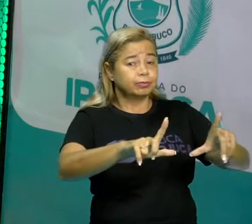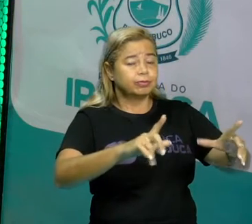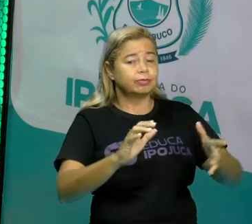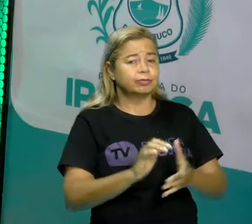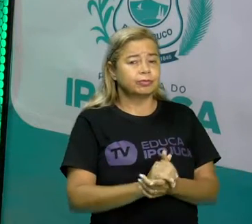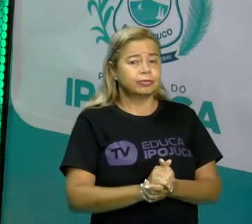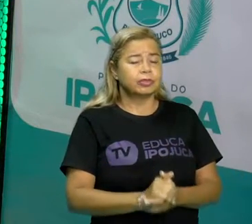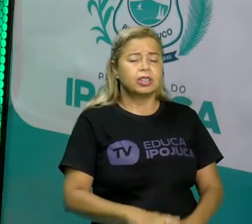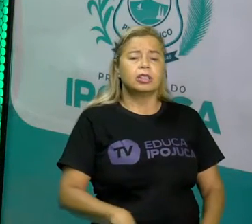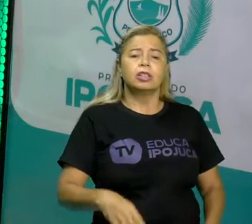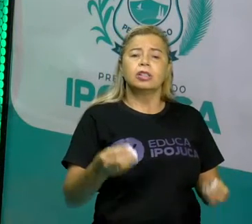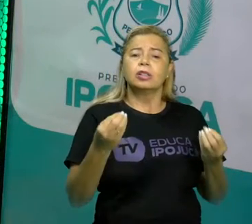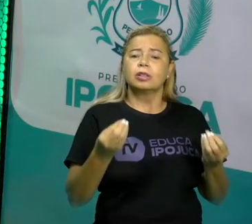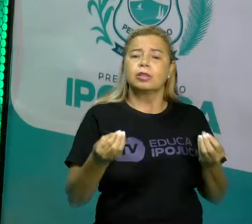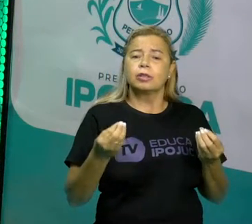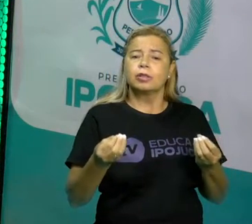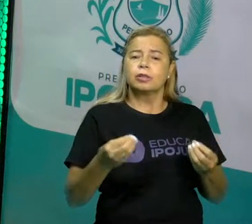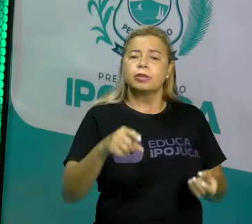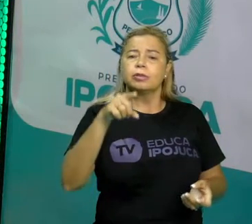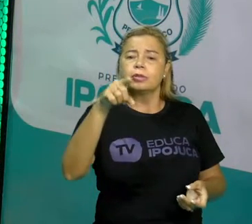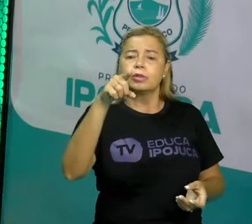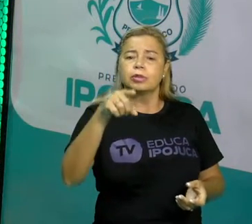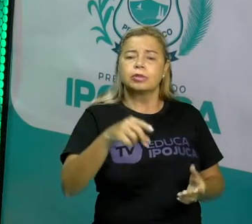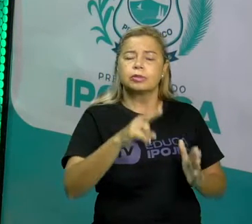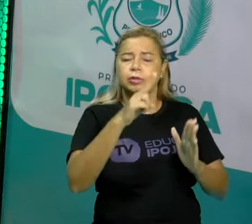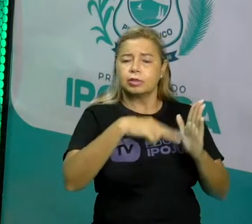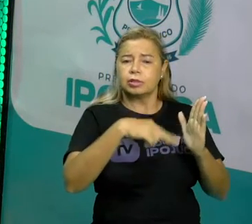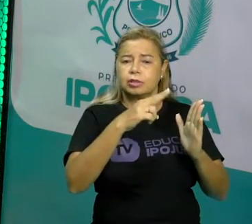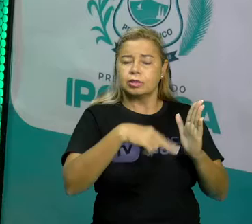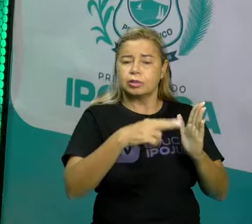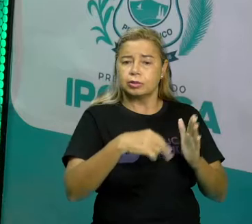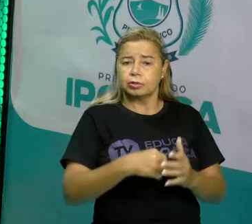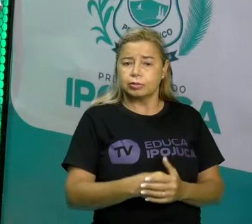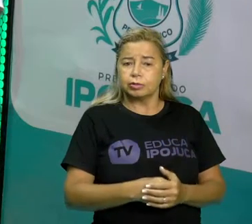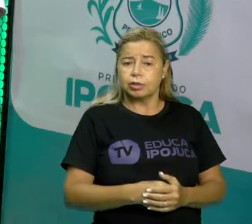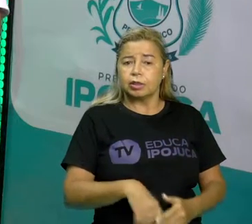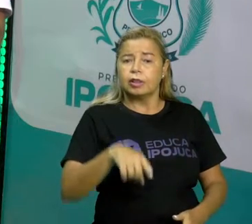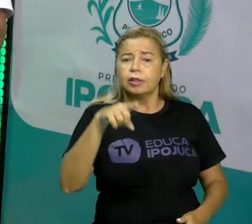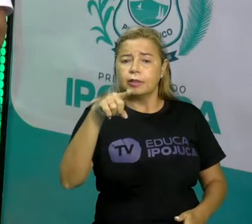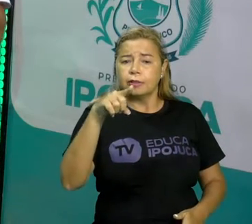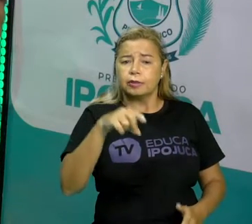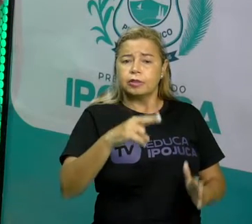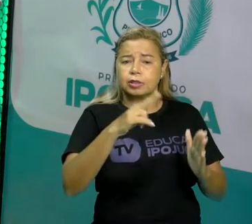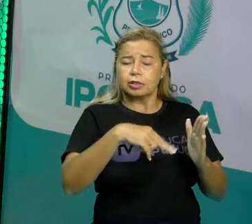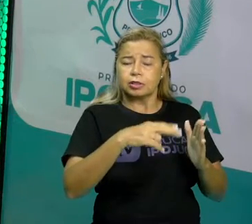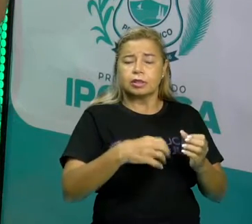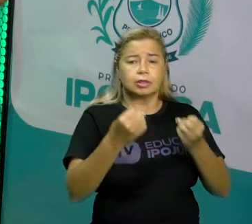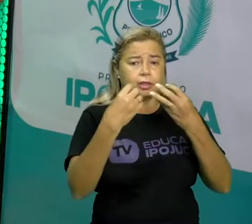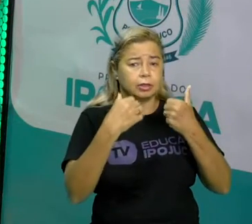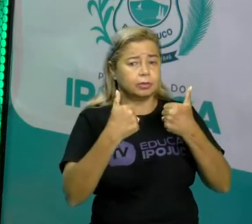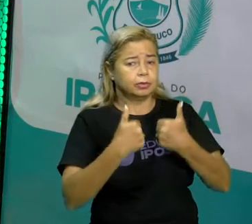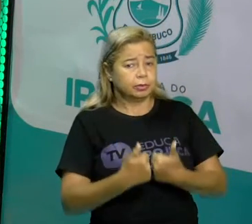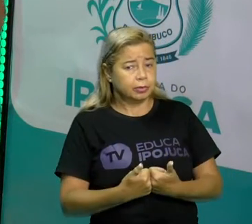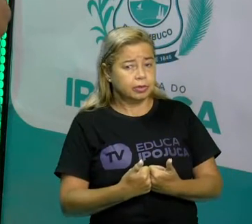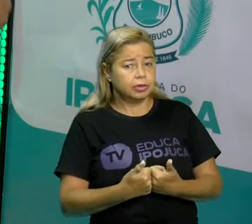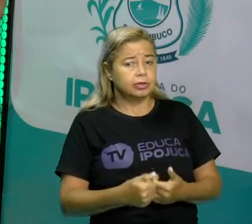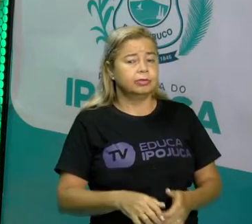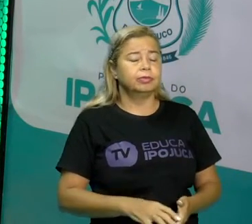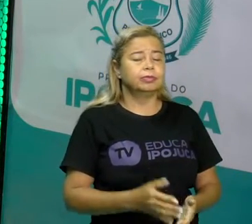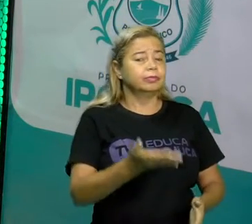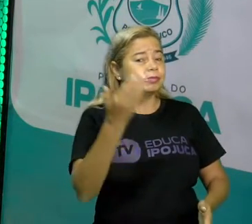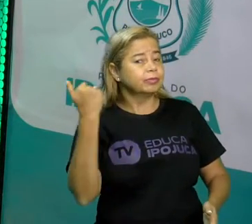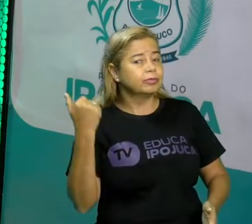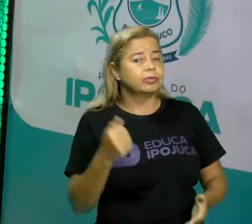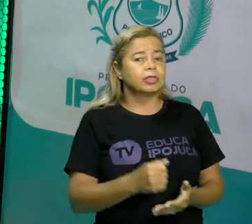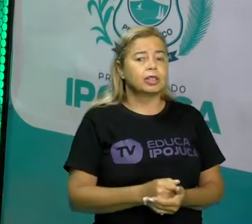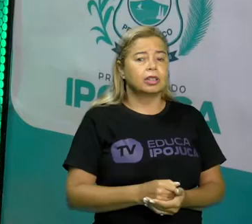como está a sua leitura. Você compreende aquilo que você lê? Você está lendo bem? Está lendo bem? Então vamos lá.